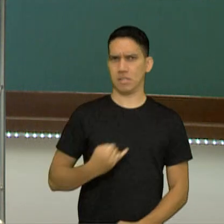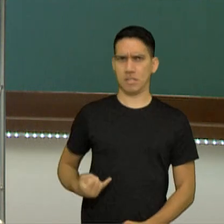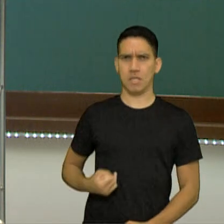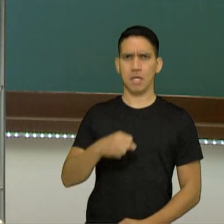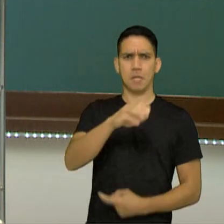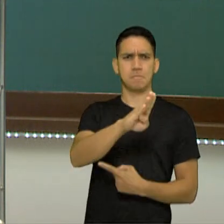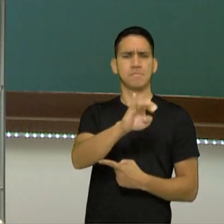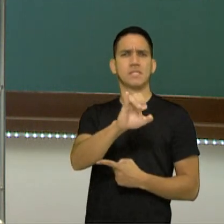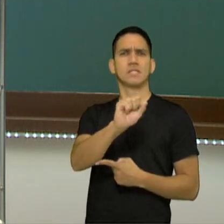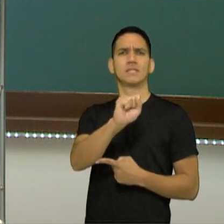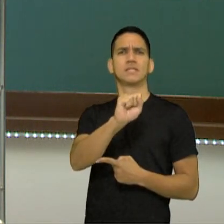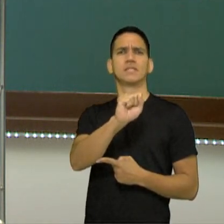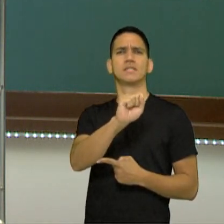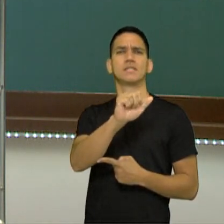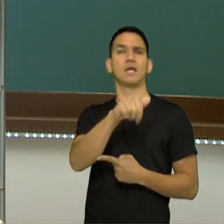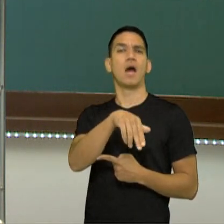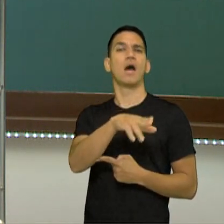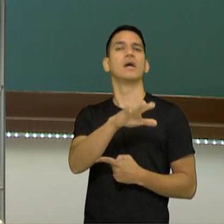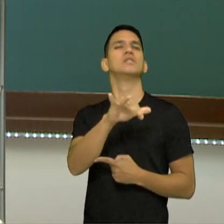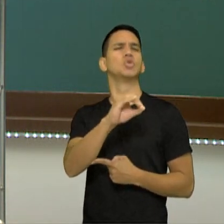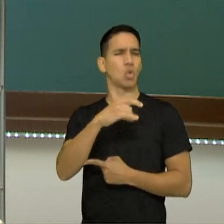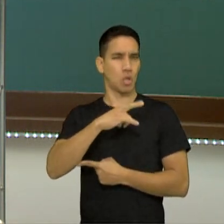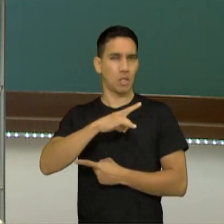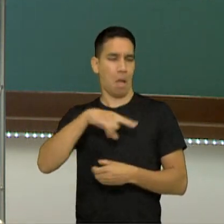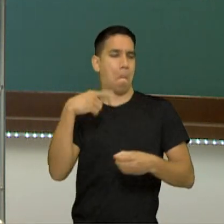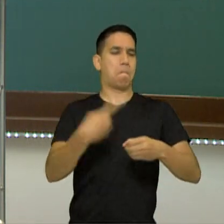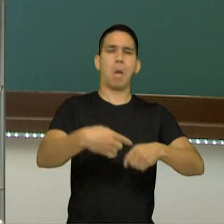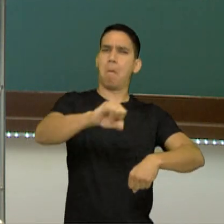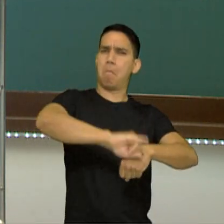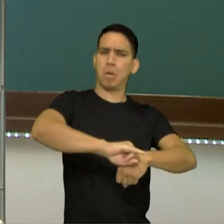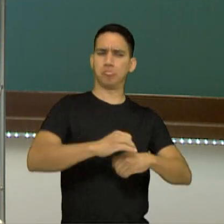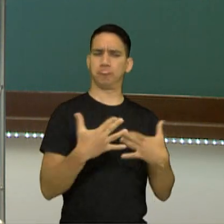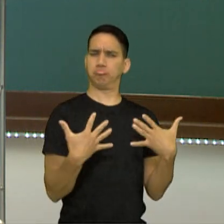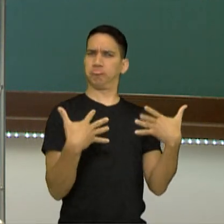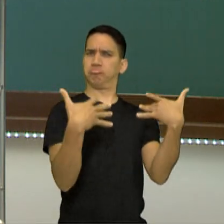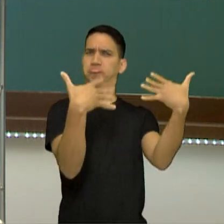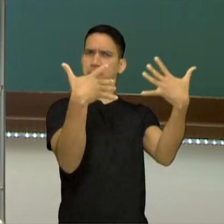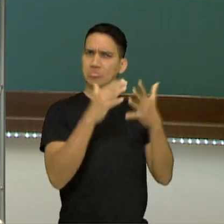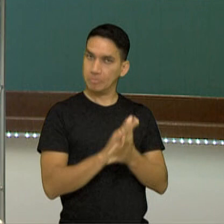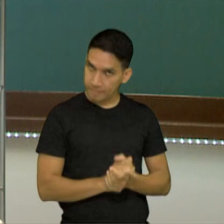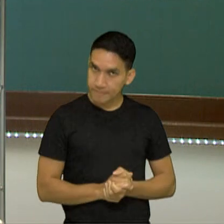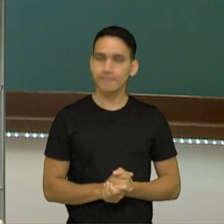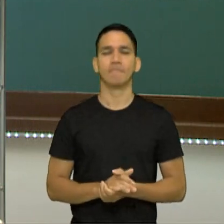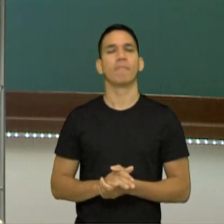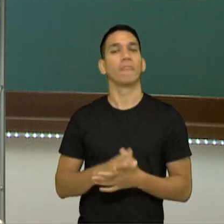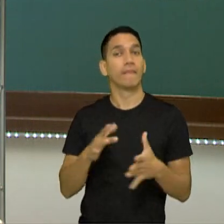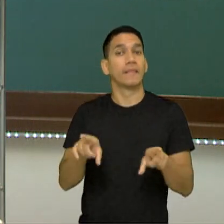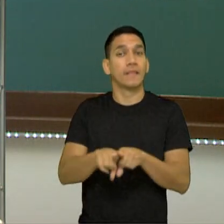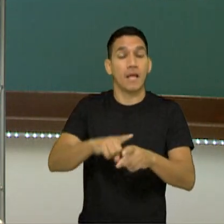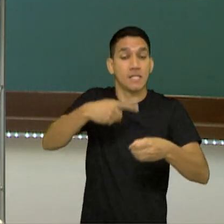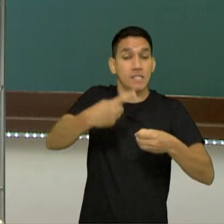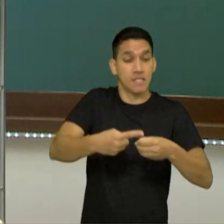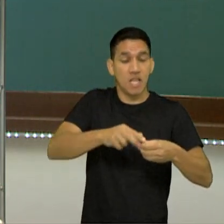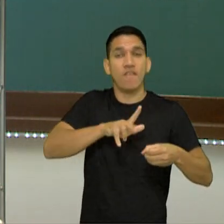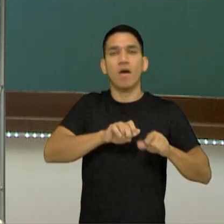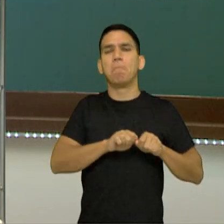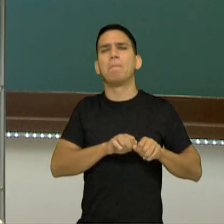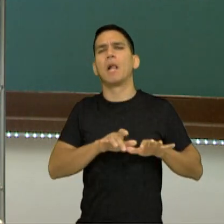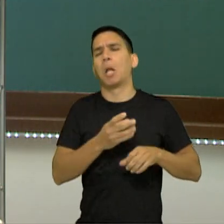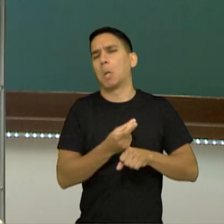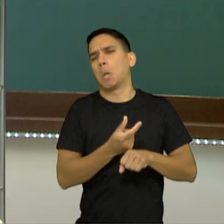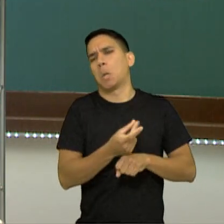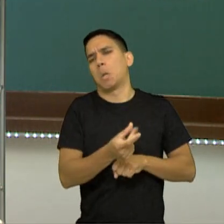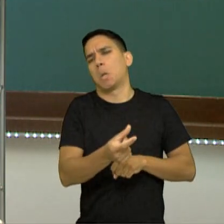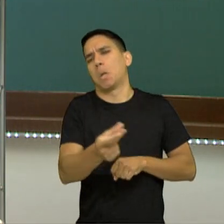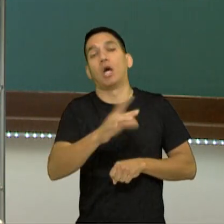capital, Constantinopla, aquela cidade magnífica, lembram? E essa cidade, ela vai perpetuar, esse império vai perpetuar por